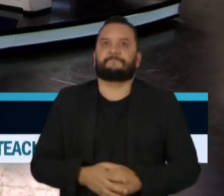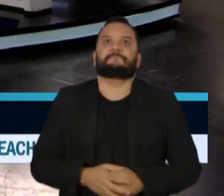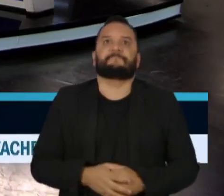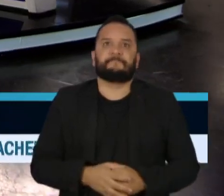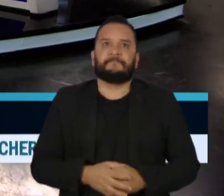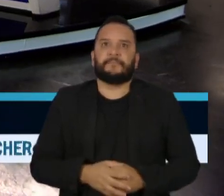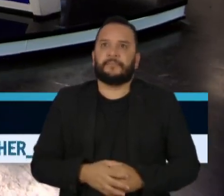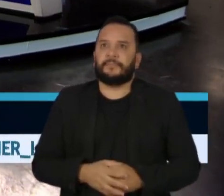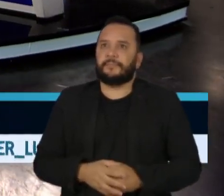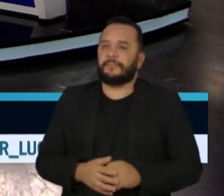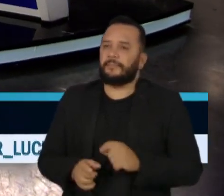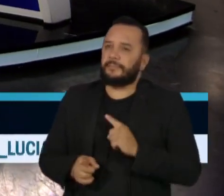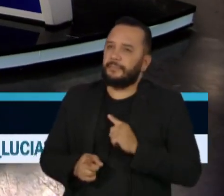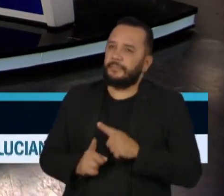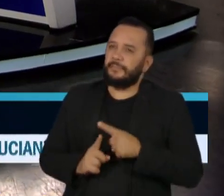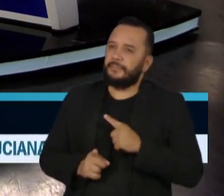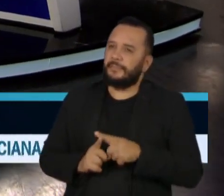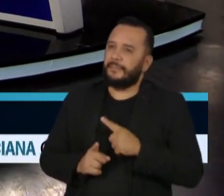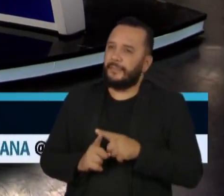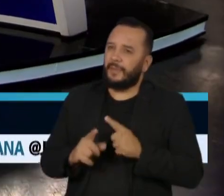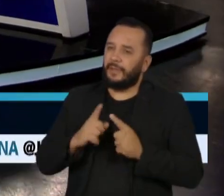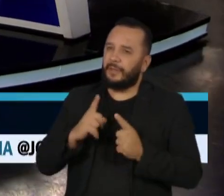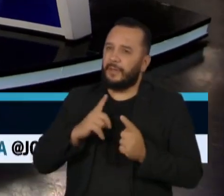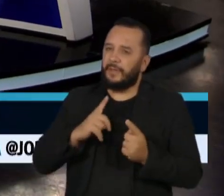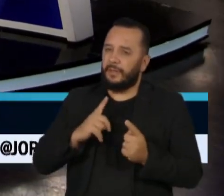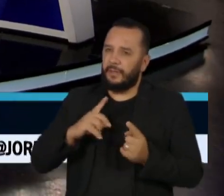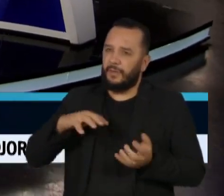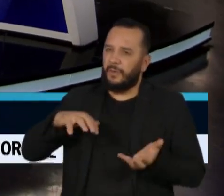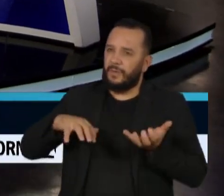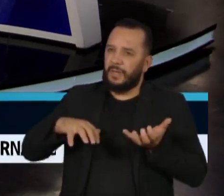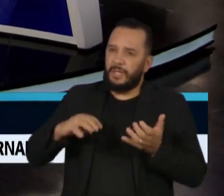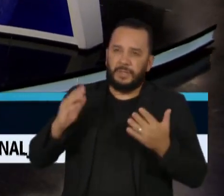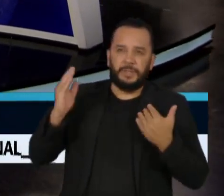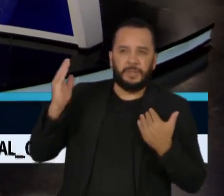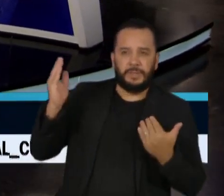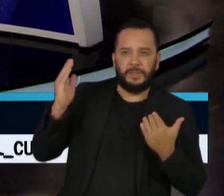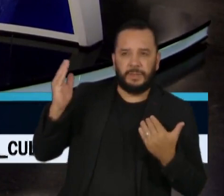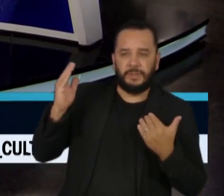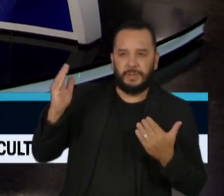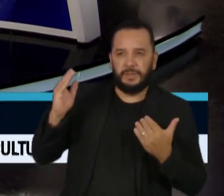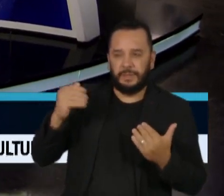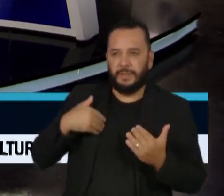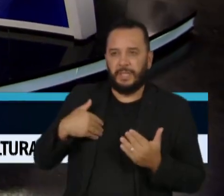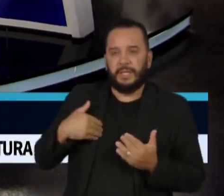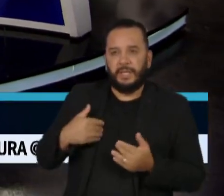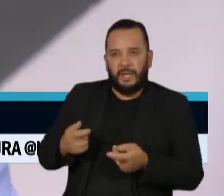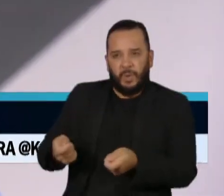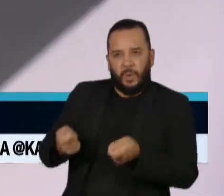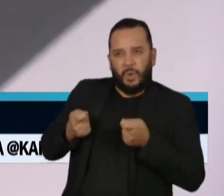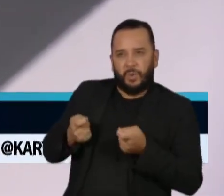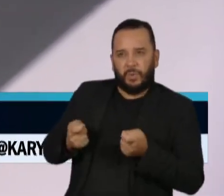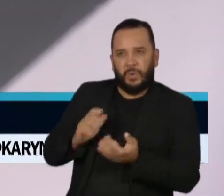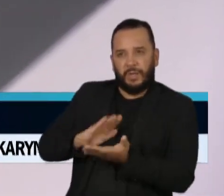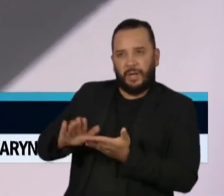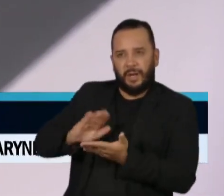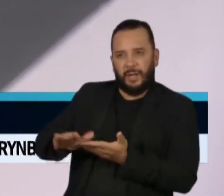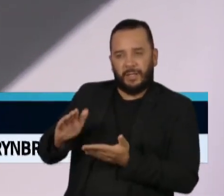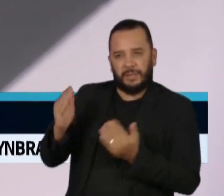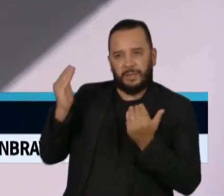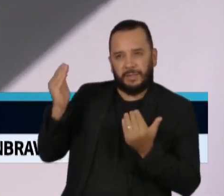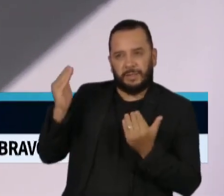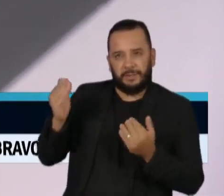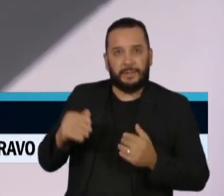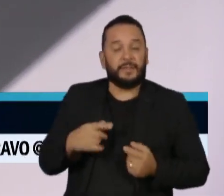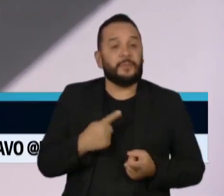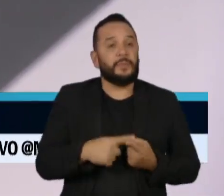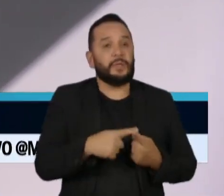paz porque ainda há tanta desconfiança do congresso com relação ao arcabouço fiscal porque o Congresso é